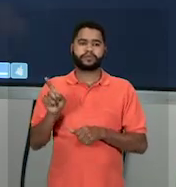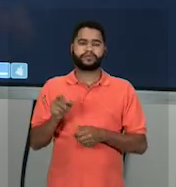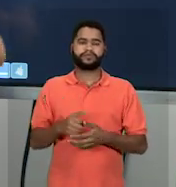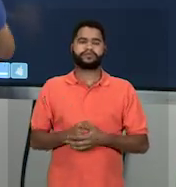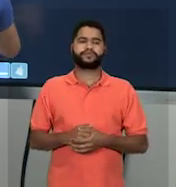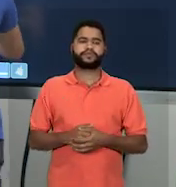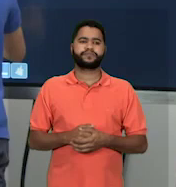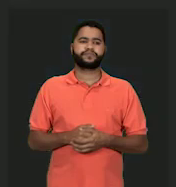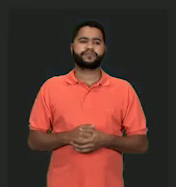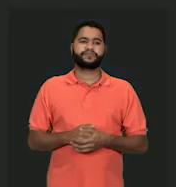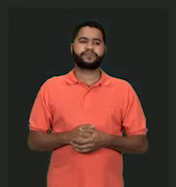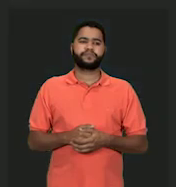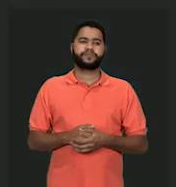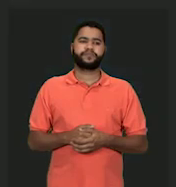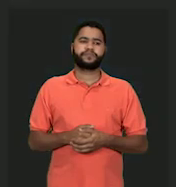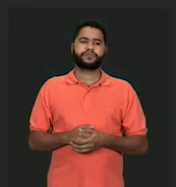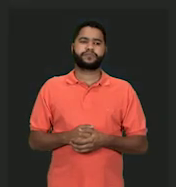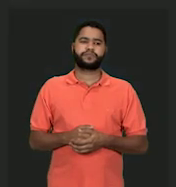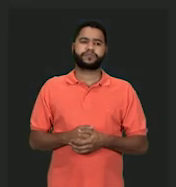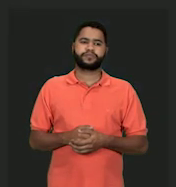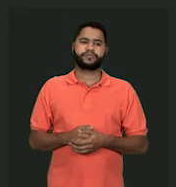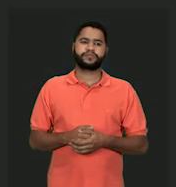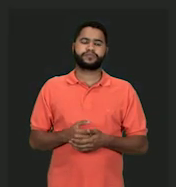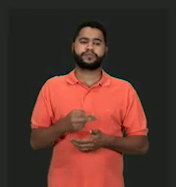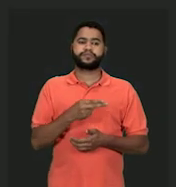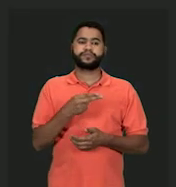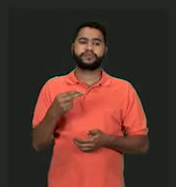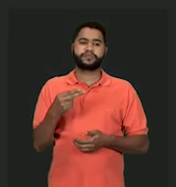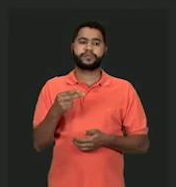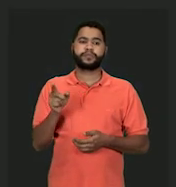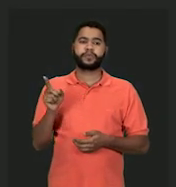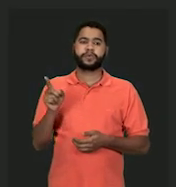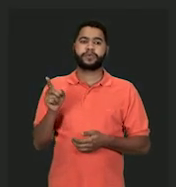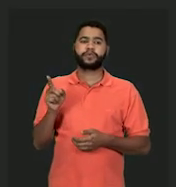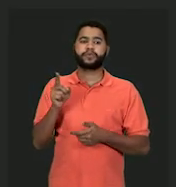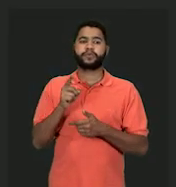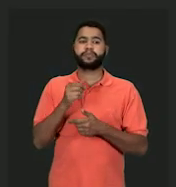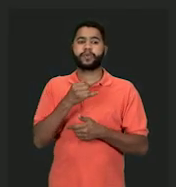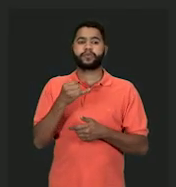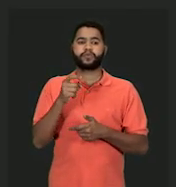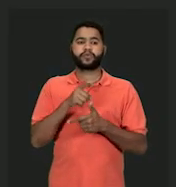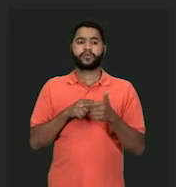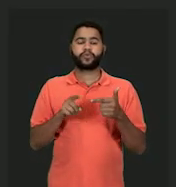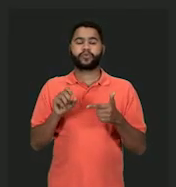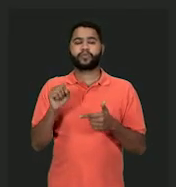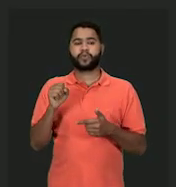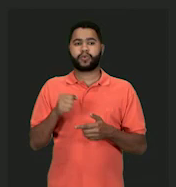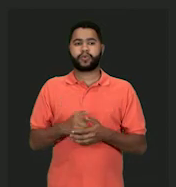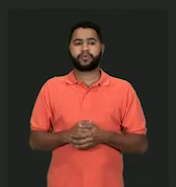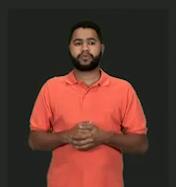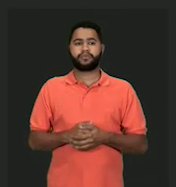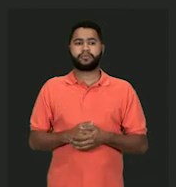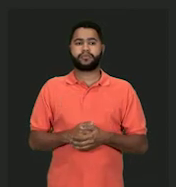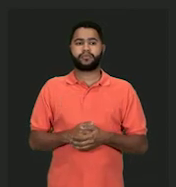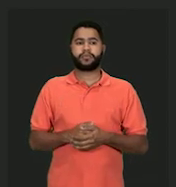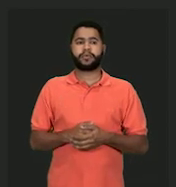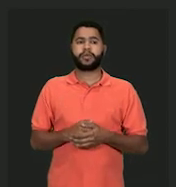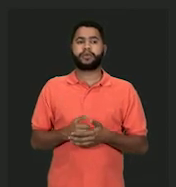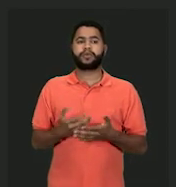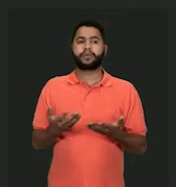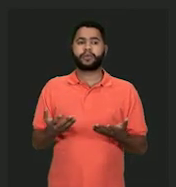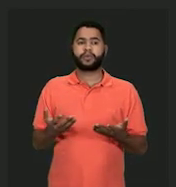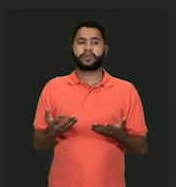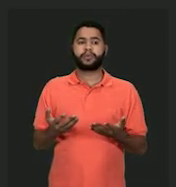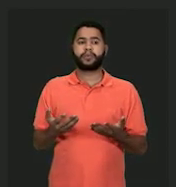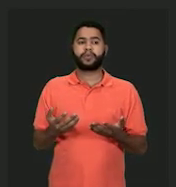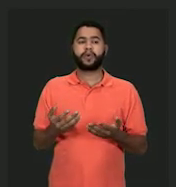dividindo dá um X aqui ó e vai ser - 2 / 4 por 8 Quanto que é menos dois vídeo por